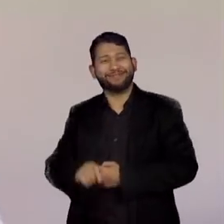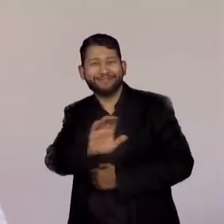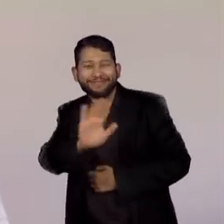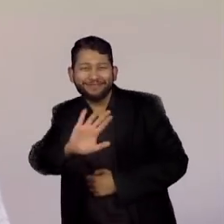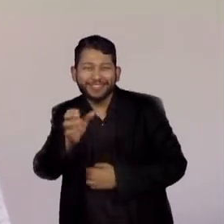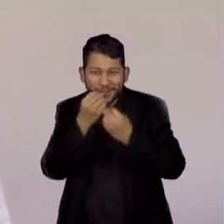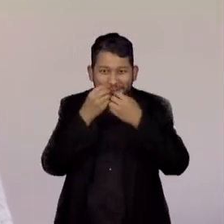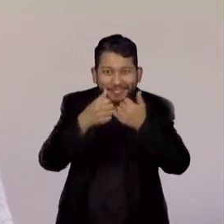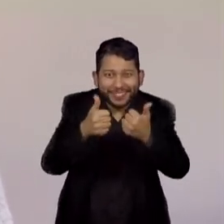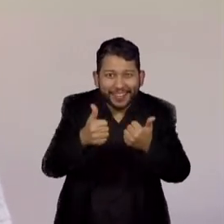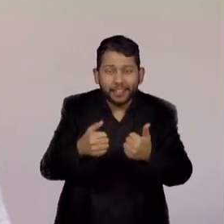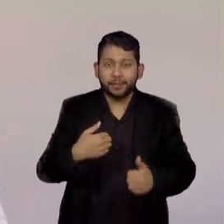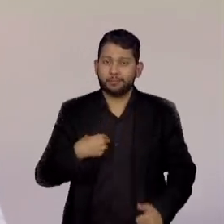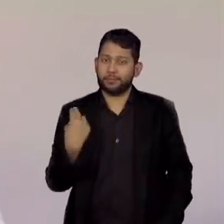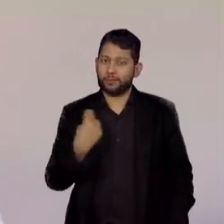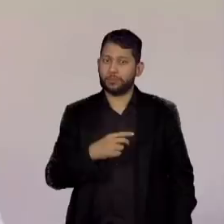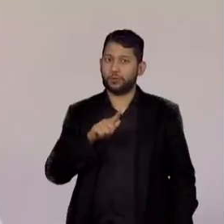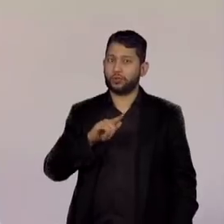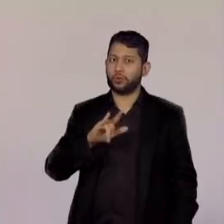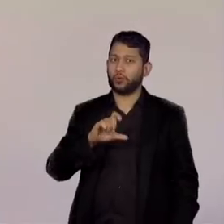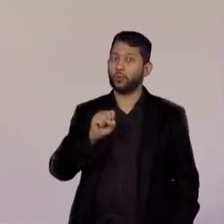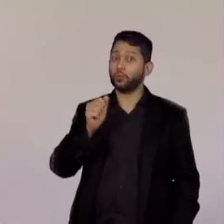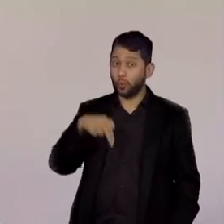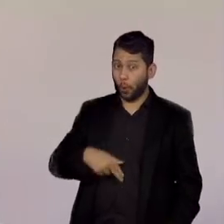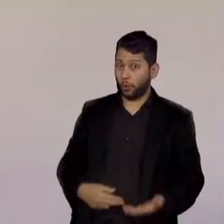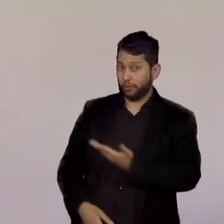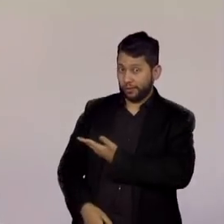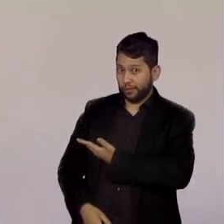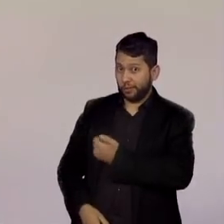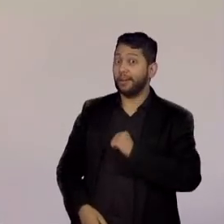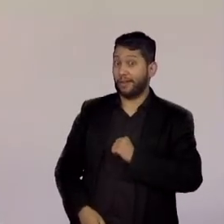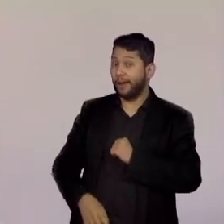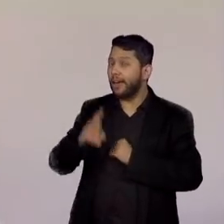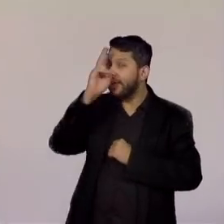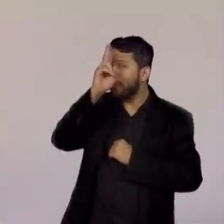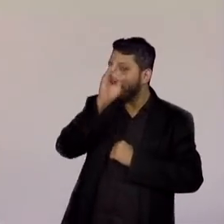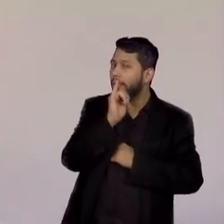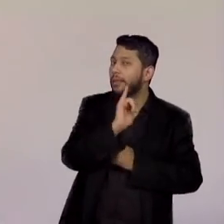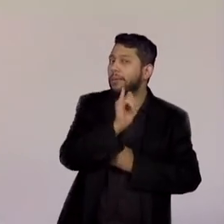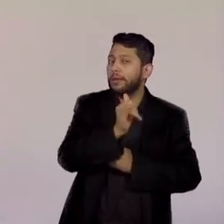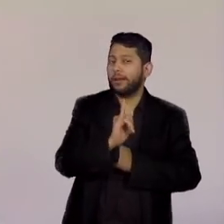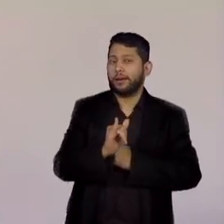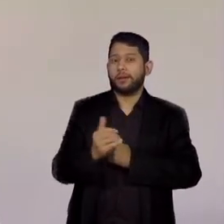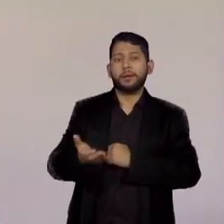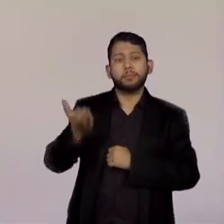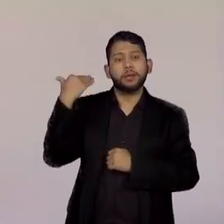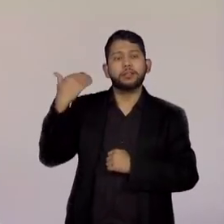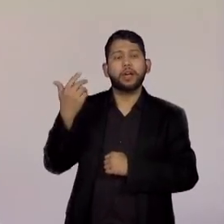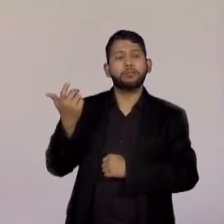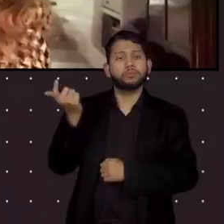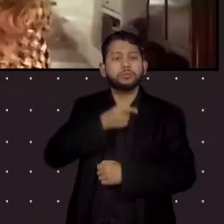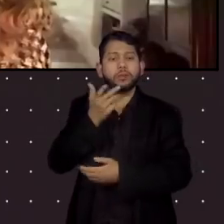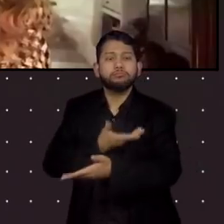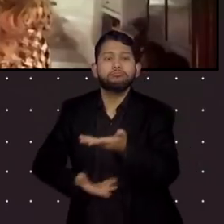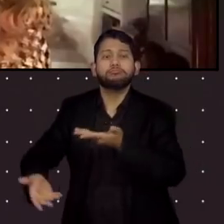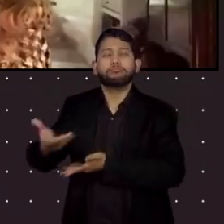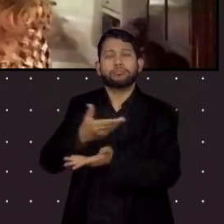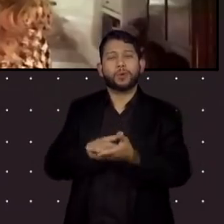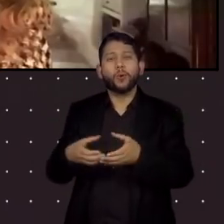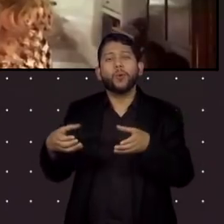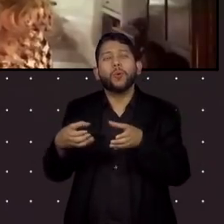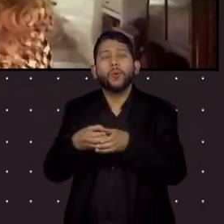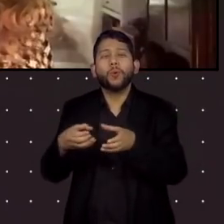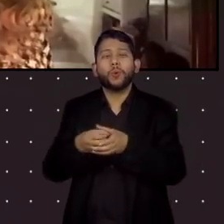bom? Aqui é o Gilson Peranzeta, para lembrar dos tempos que nós vivemos no Fã-Clube Mirim de